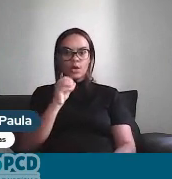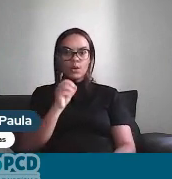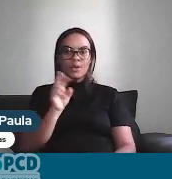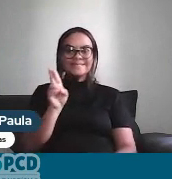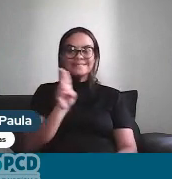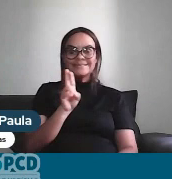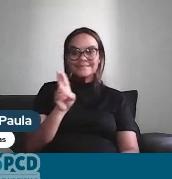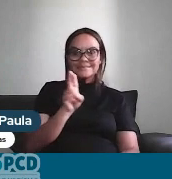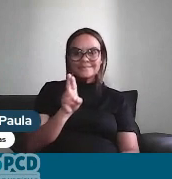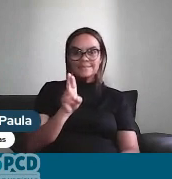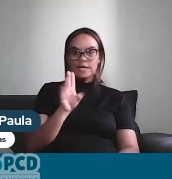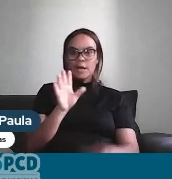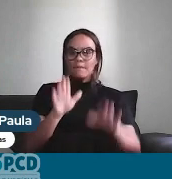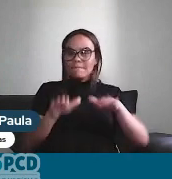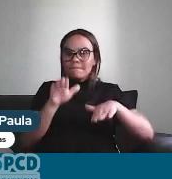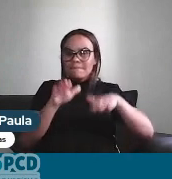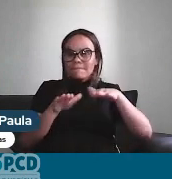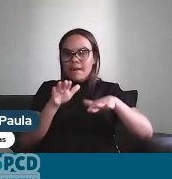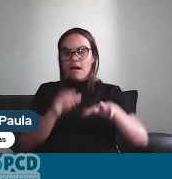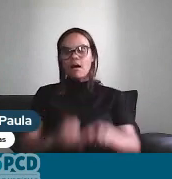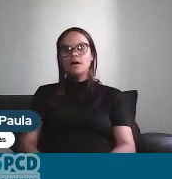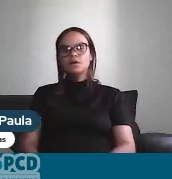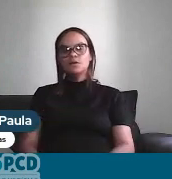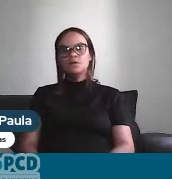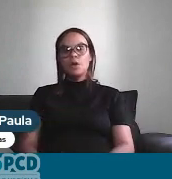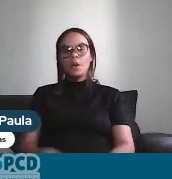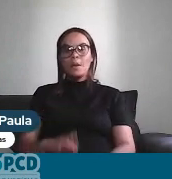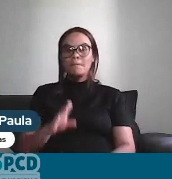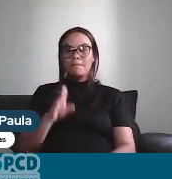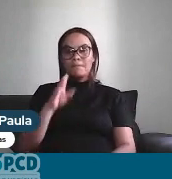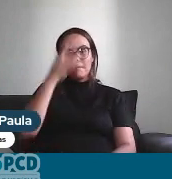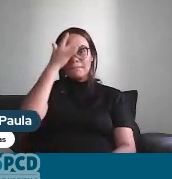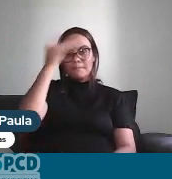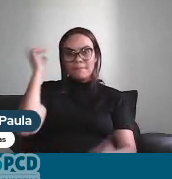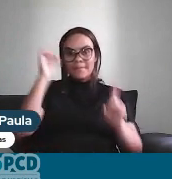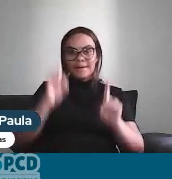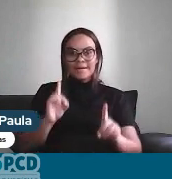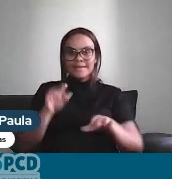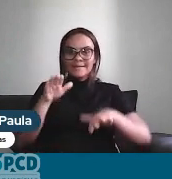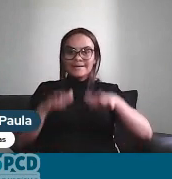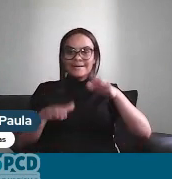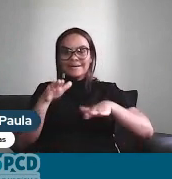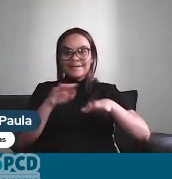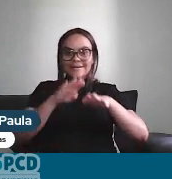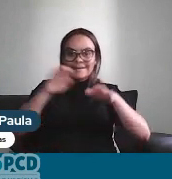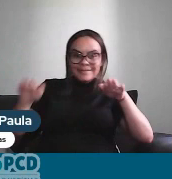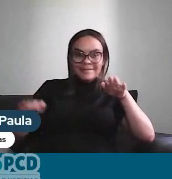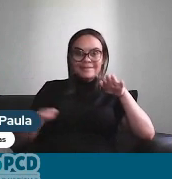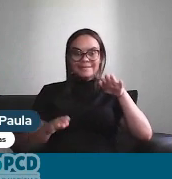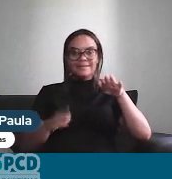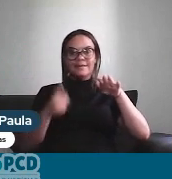2.400, a média salarial, para as pessoas com deficiência, essa média salarial é de R$